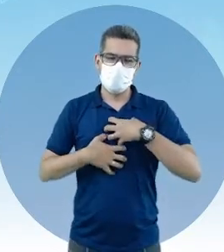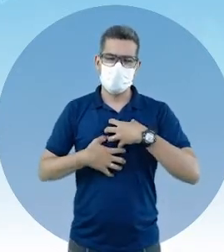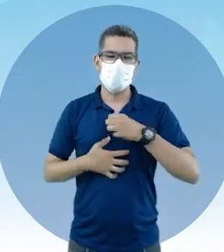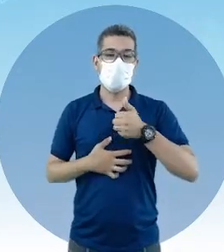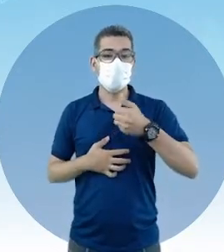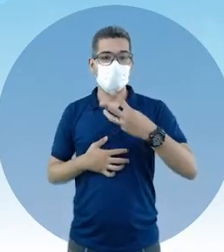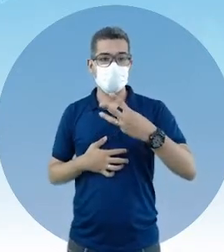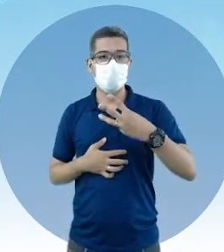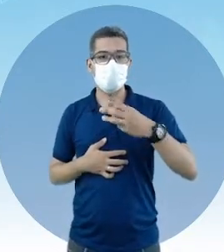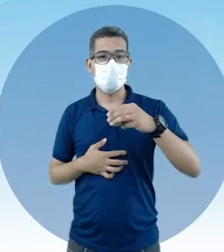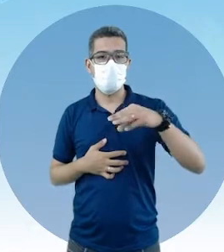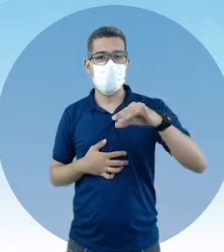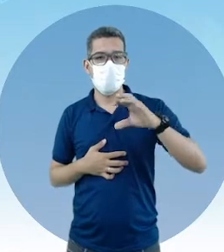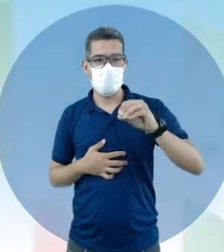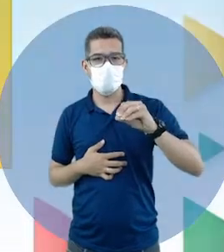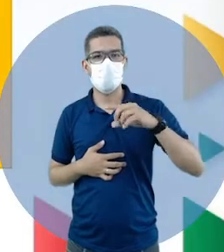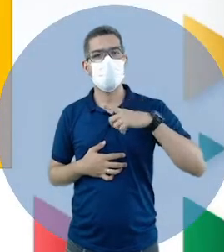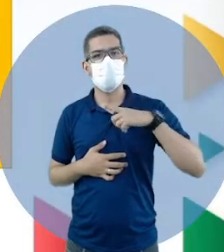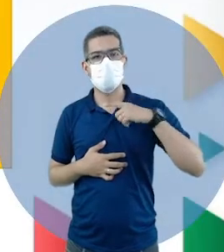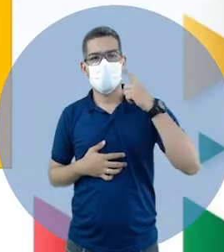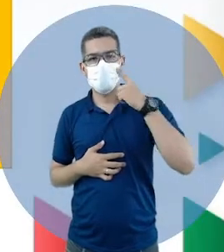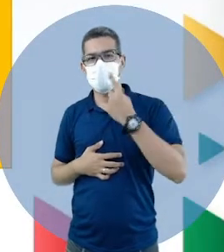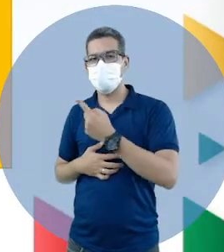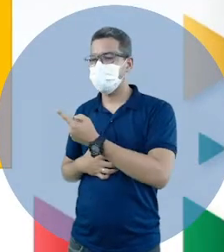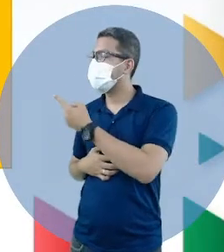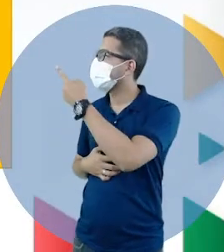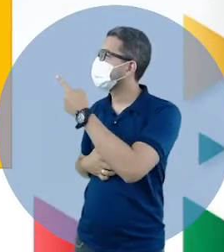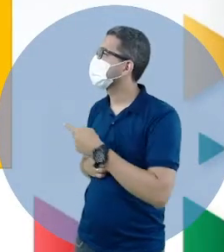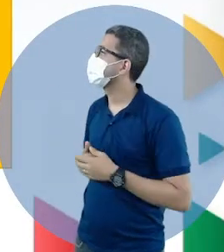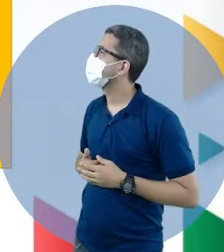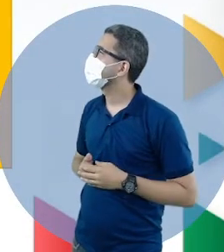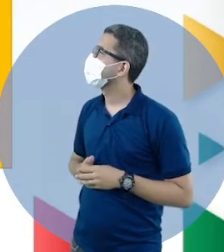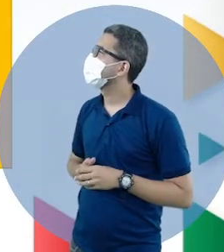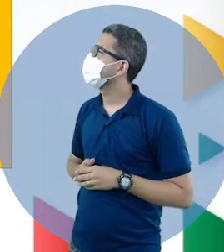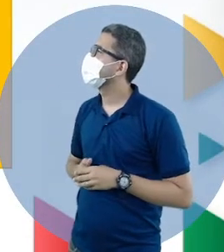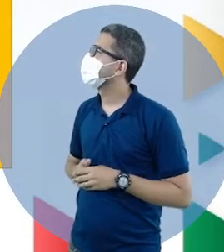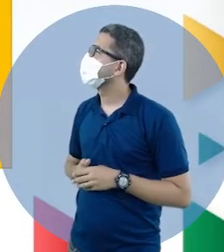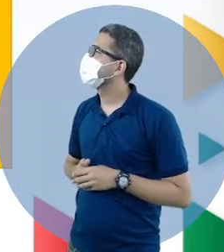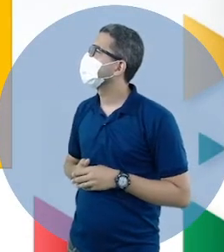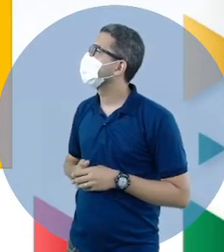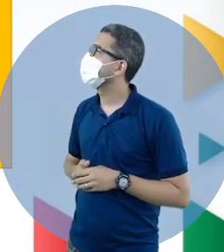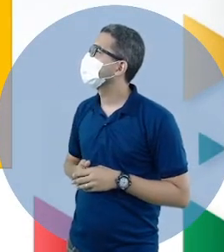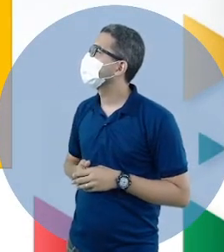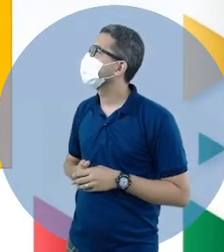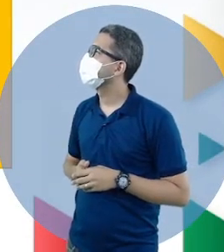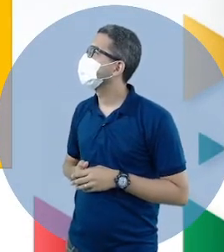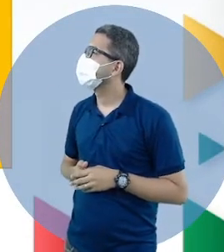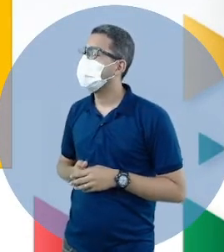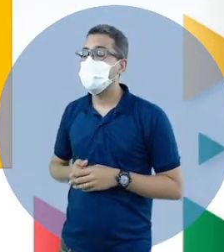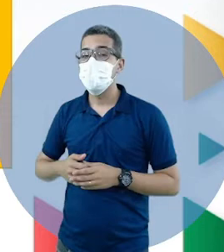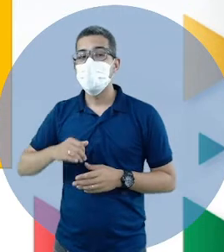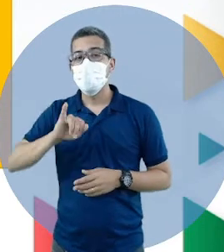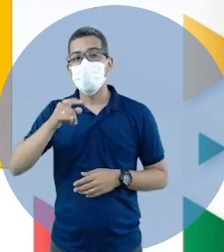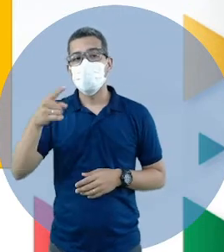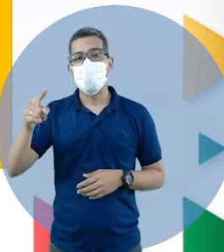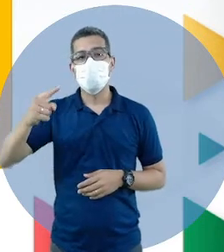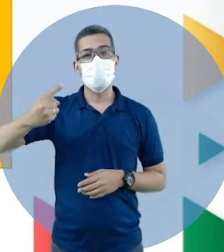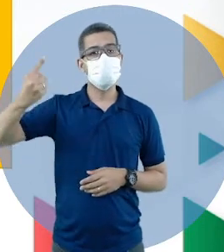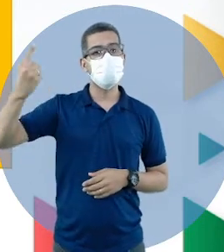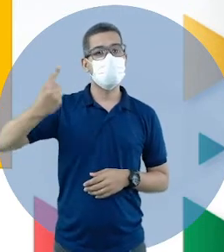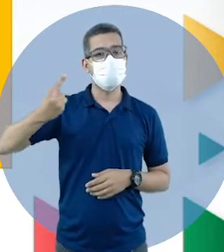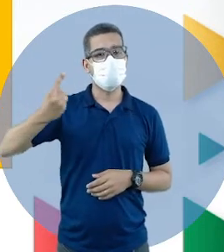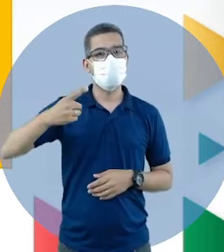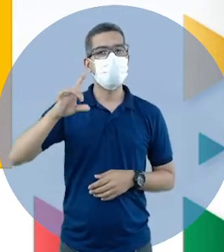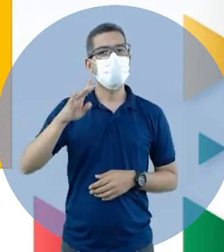Fátima. Olha aí uma foto na tela de João Paulo I, o Papa anterior a João Paulo II, que só teve